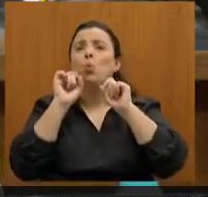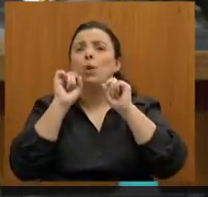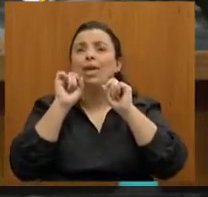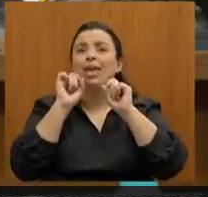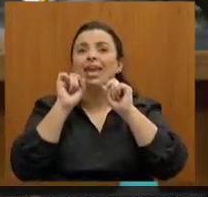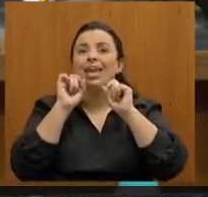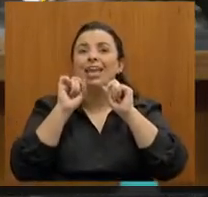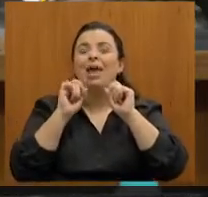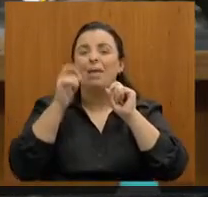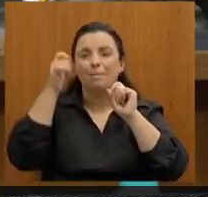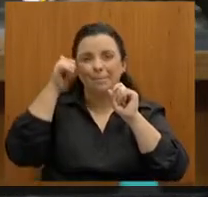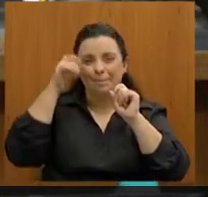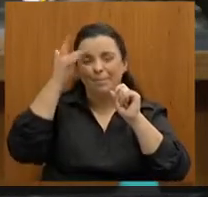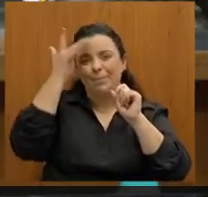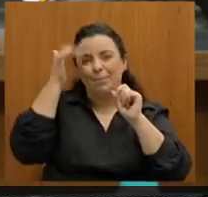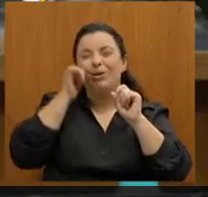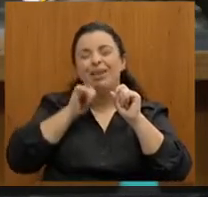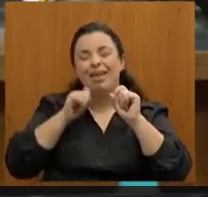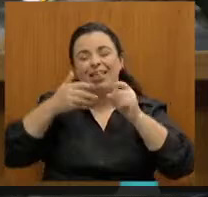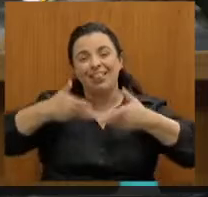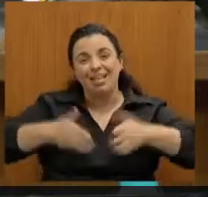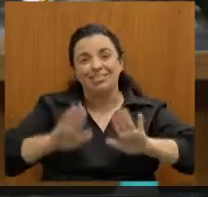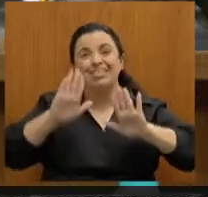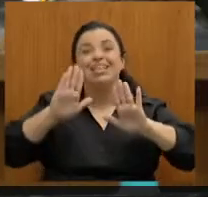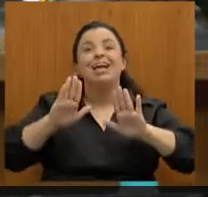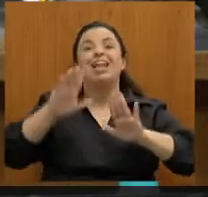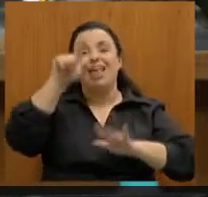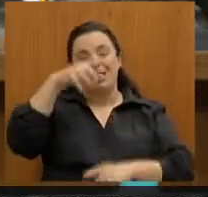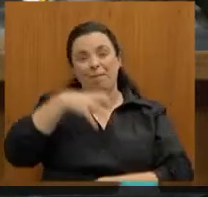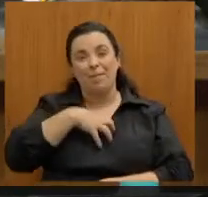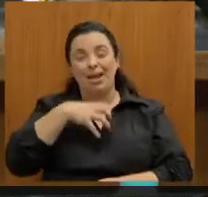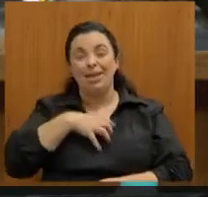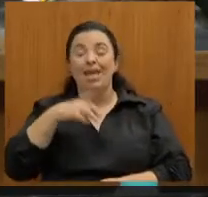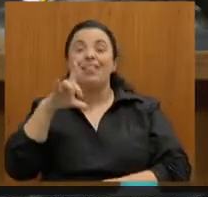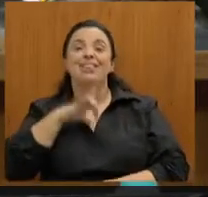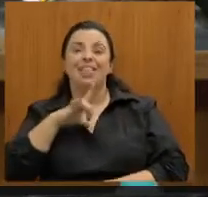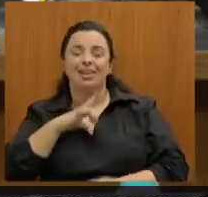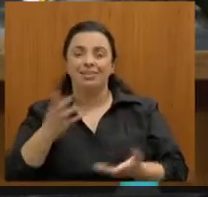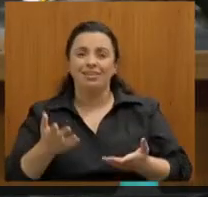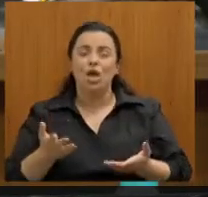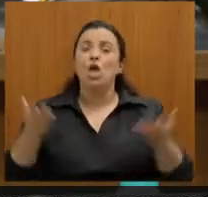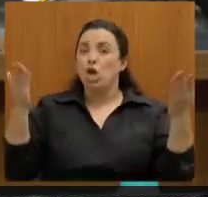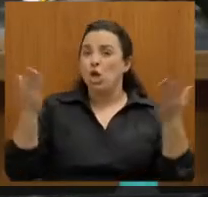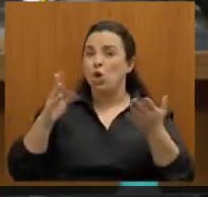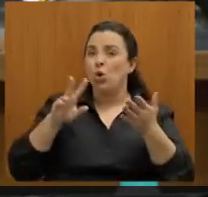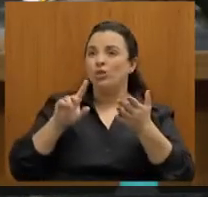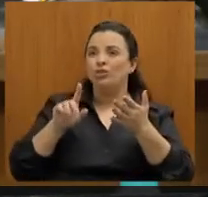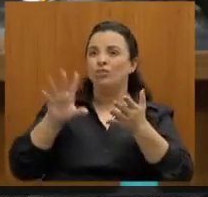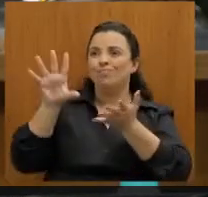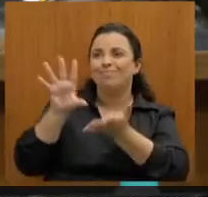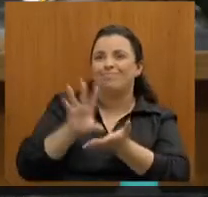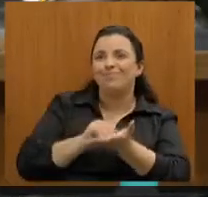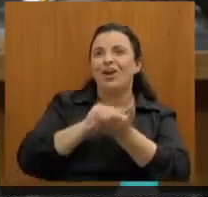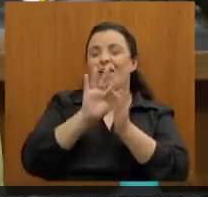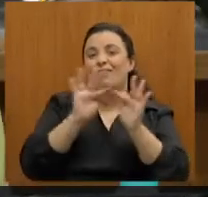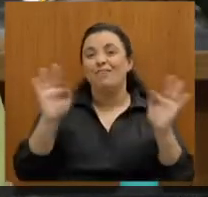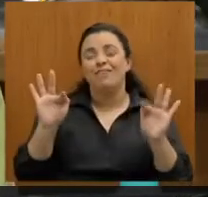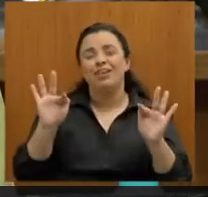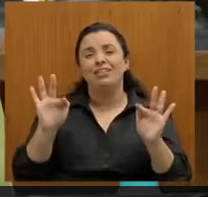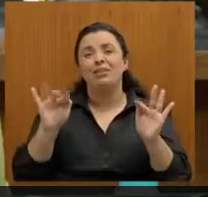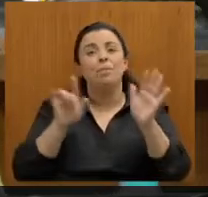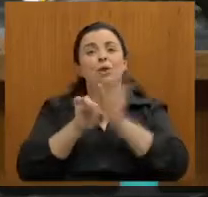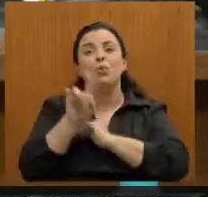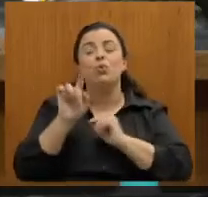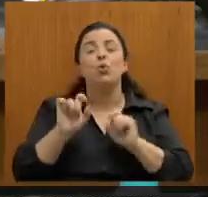que a Maria da Penha tem e não apenas a Maria da Penha pessoa Maria da